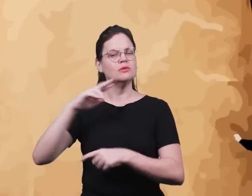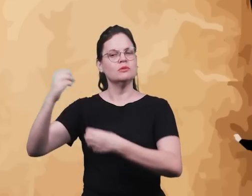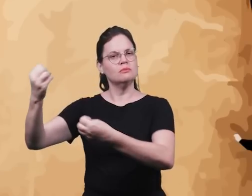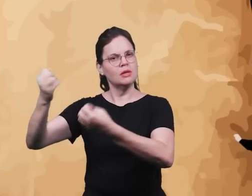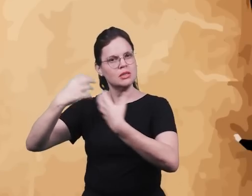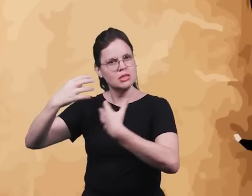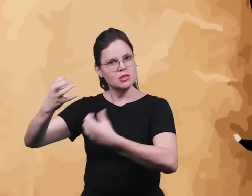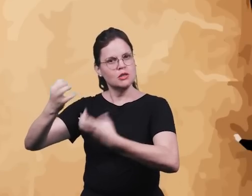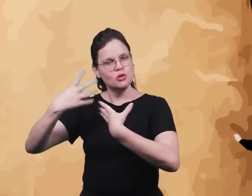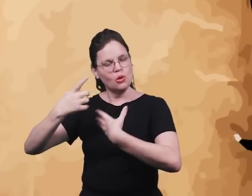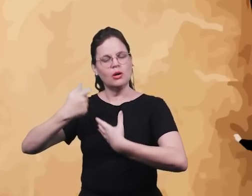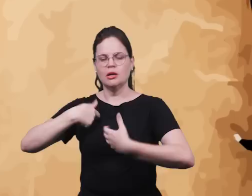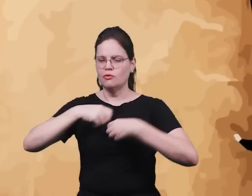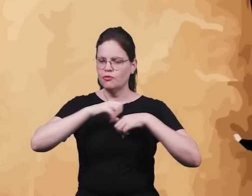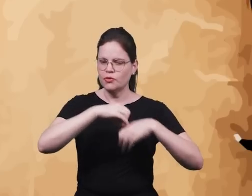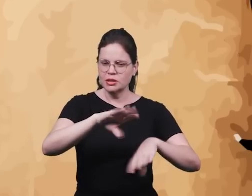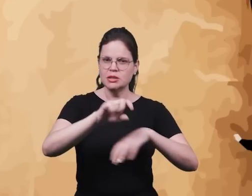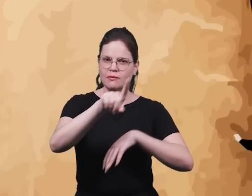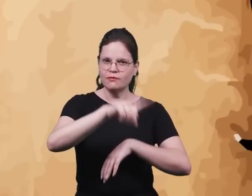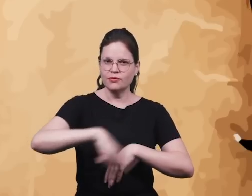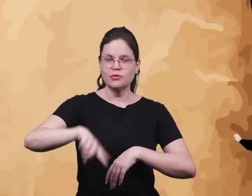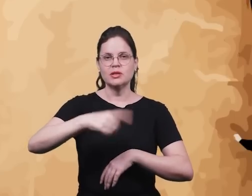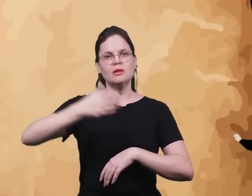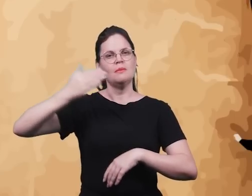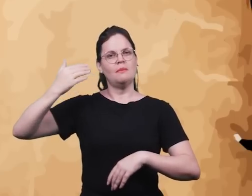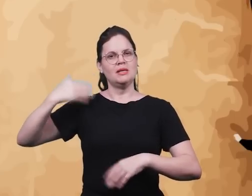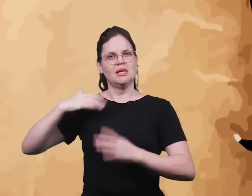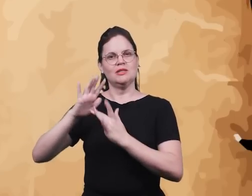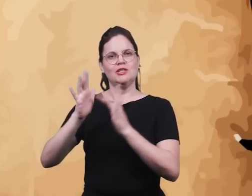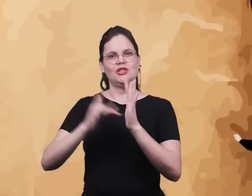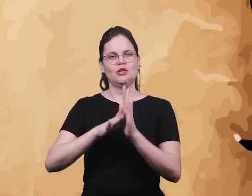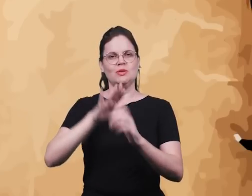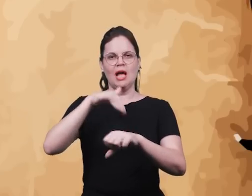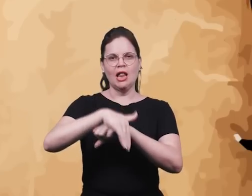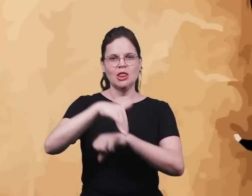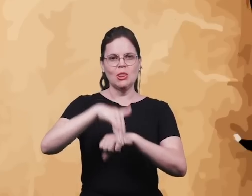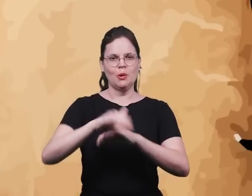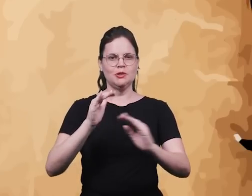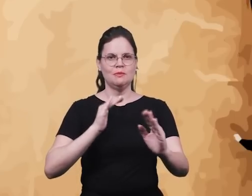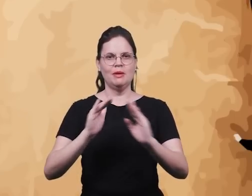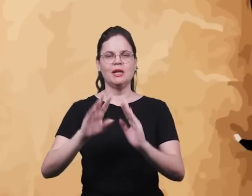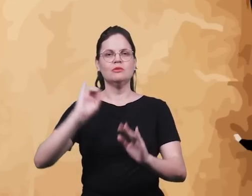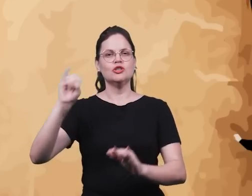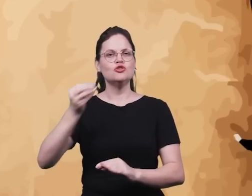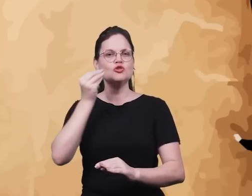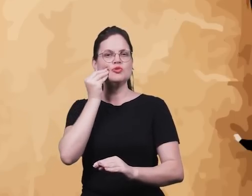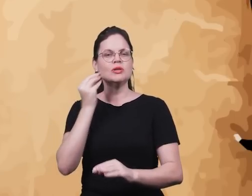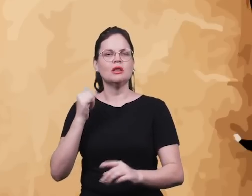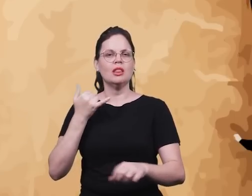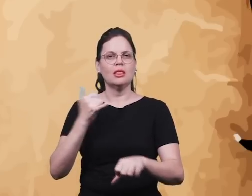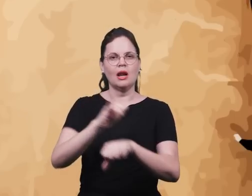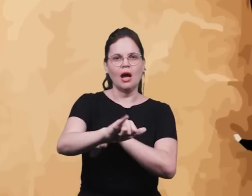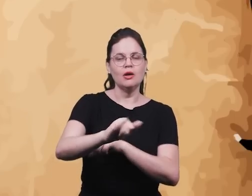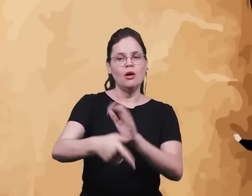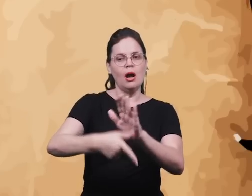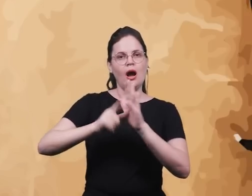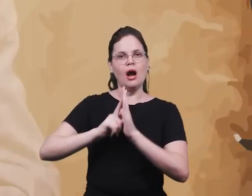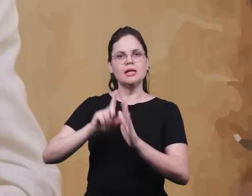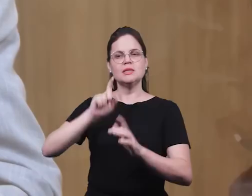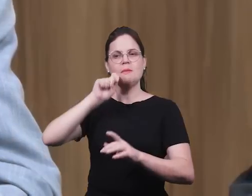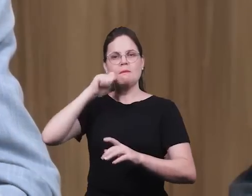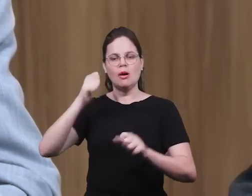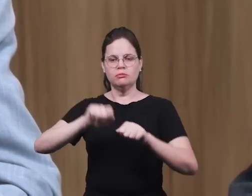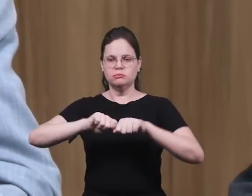que também vos ensinei, que o Senhor Jesus na noite foi traído, tomou o pão, tendo dado graça, partiu disso. Então, ele não